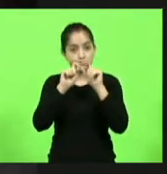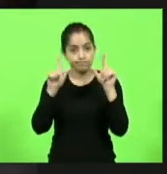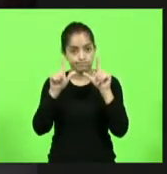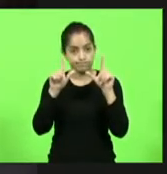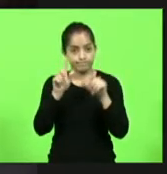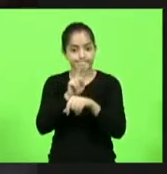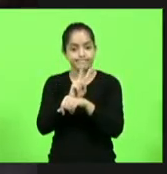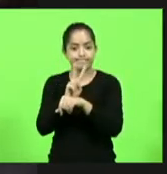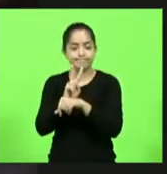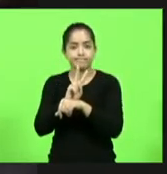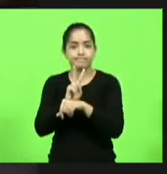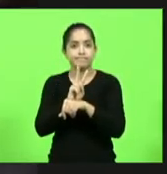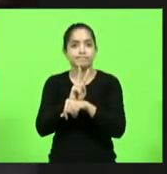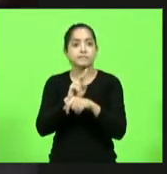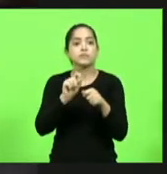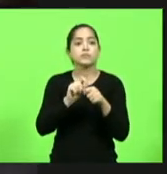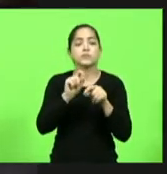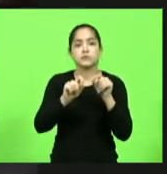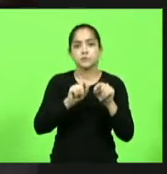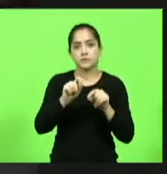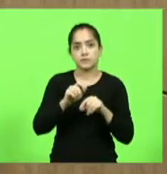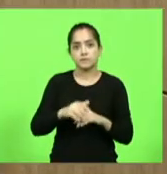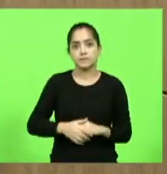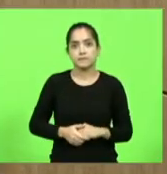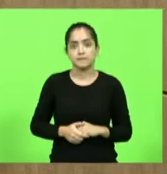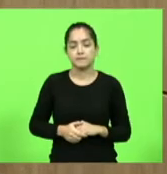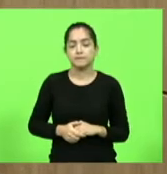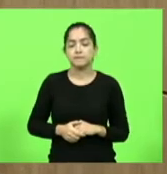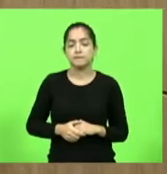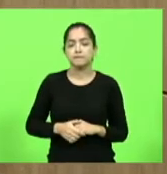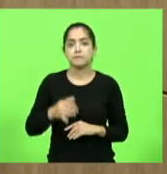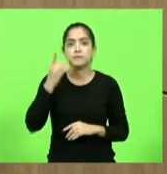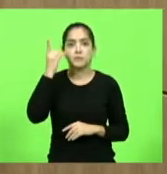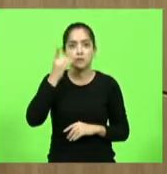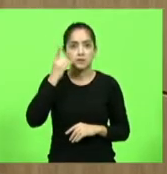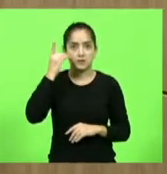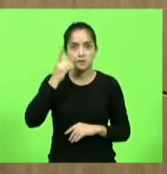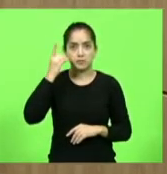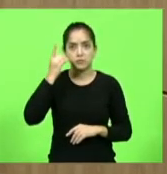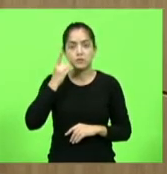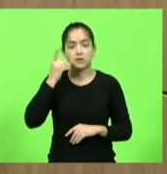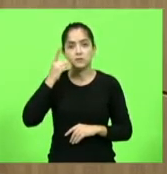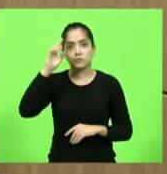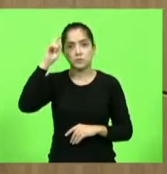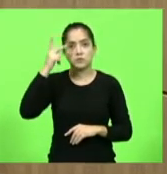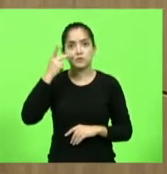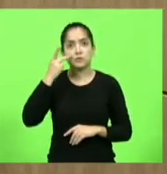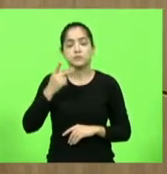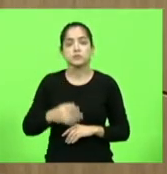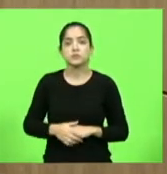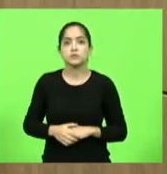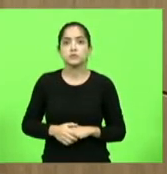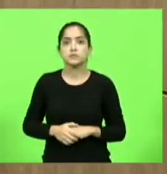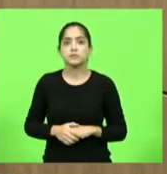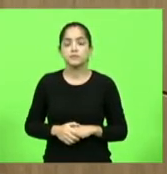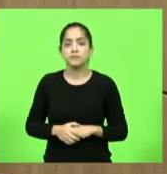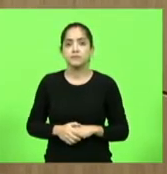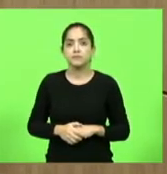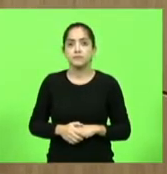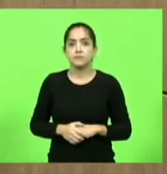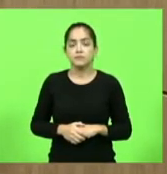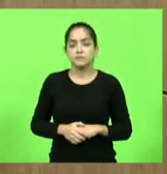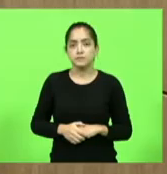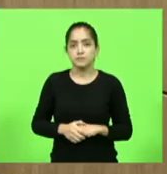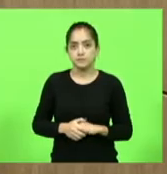que eles vão fazer com o dinheiro. Muito obrigado, senhor presidente. Com a palavra, o deputado Milton Alves. Senhor presidente,